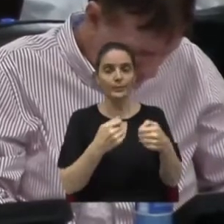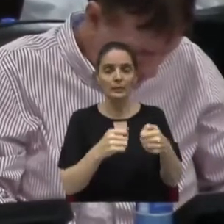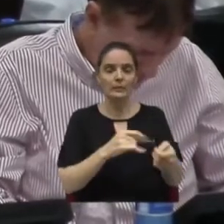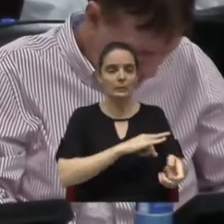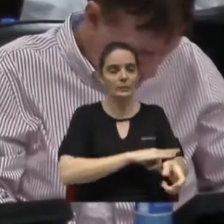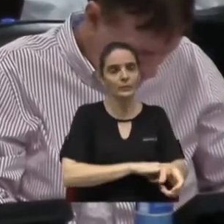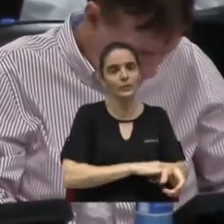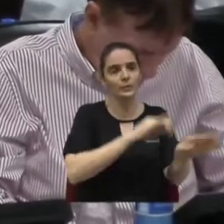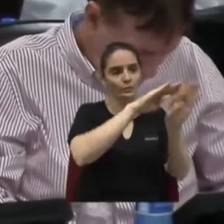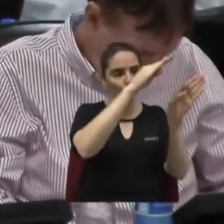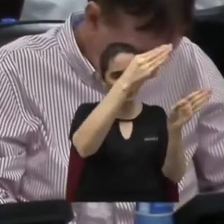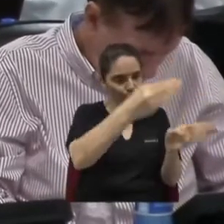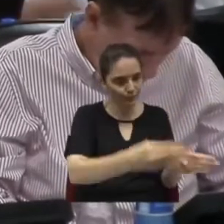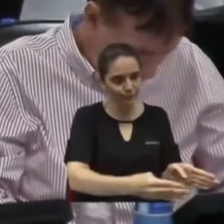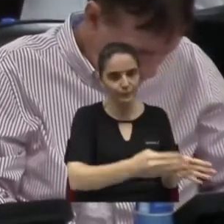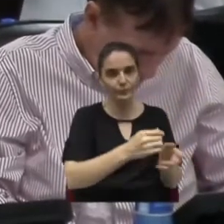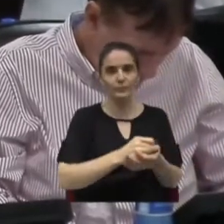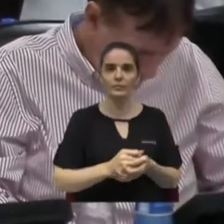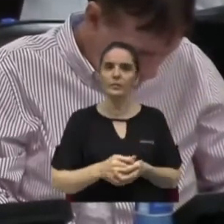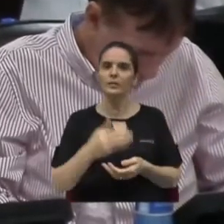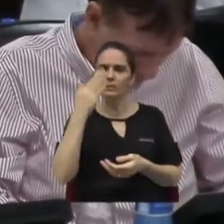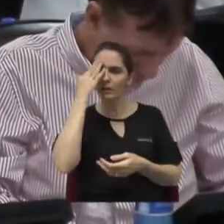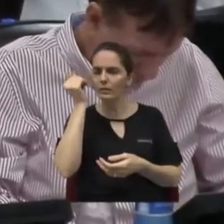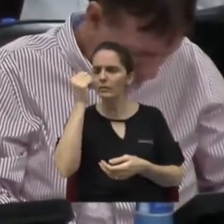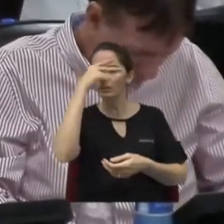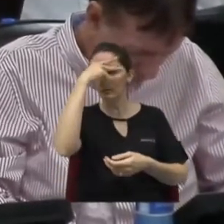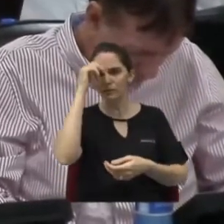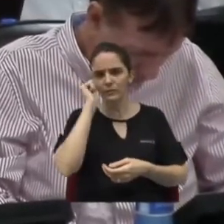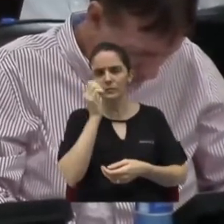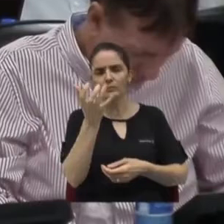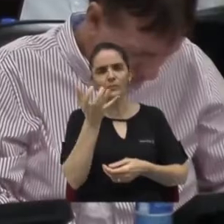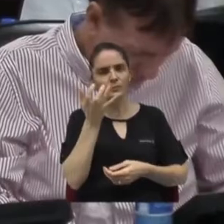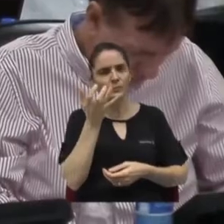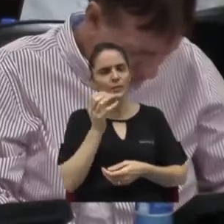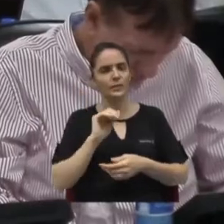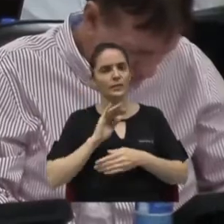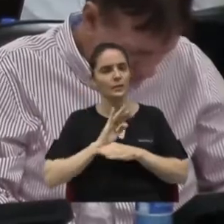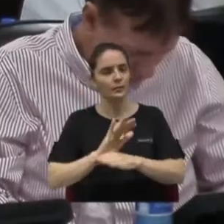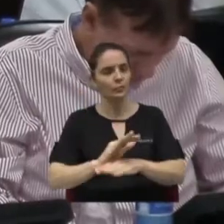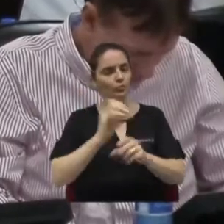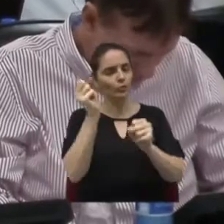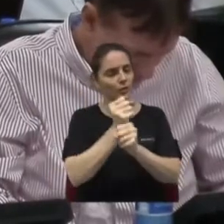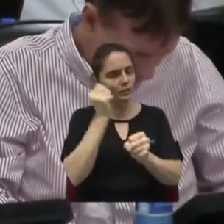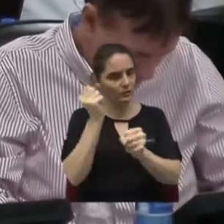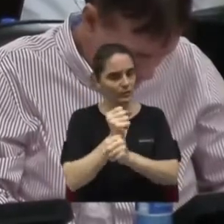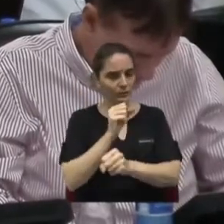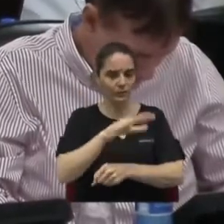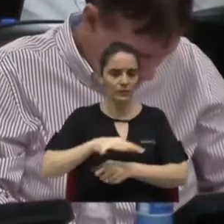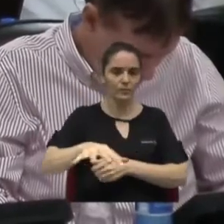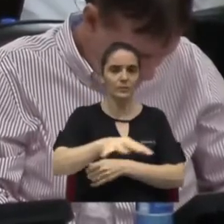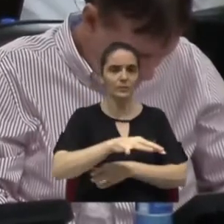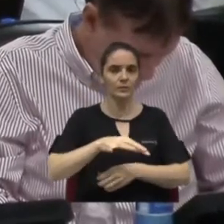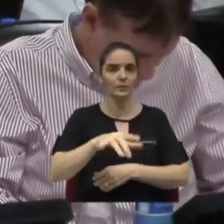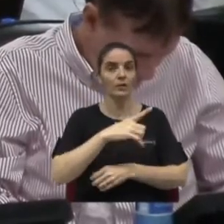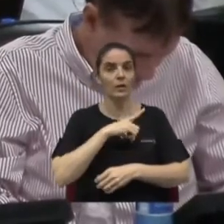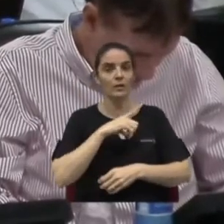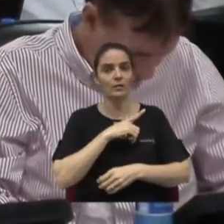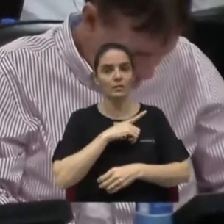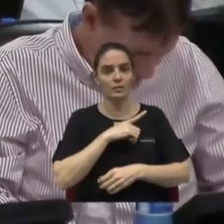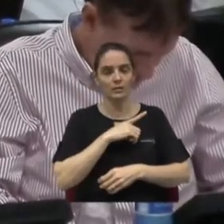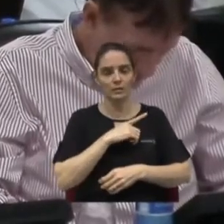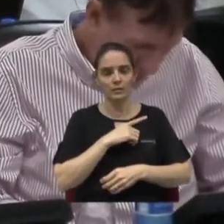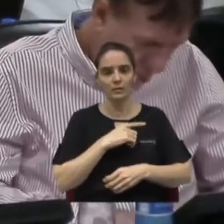químicos. Nós sabemos que o Executivo está muito empenhado em fazer uma reforma ali, em ter banheiro de